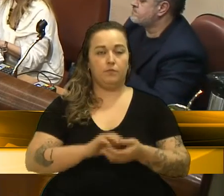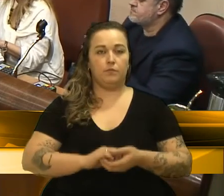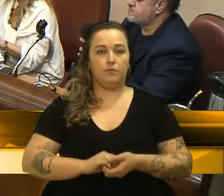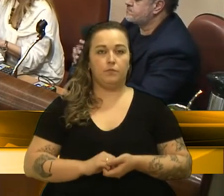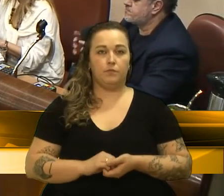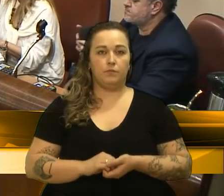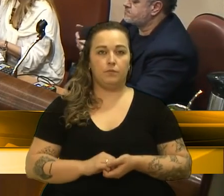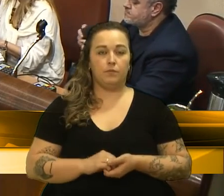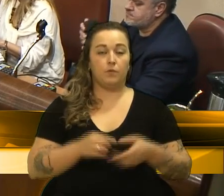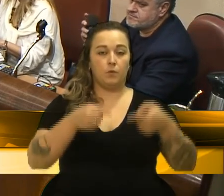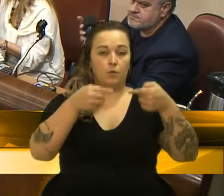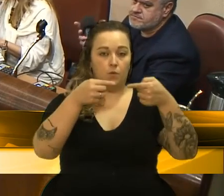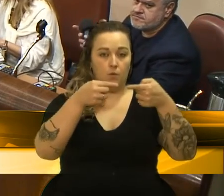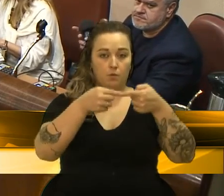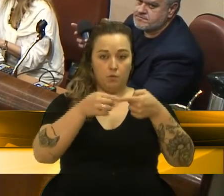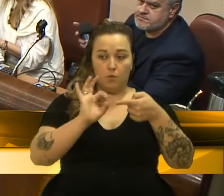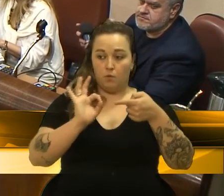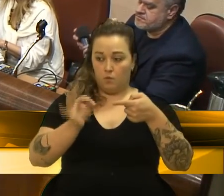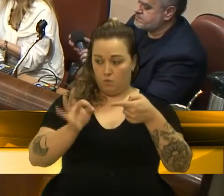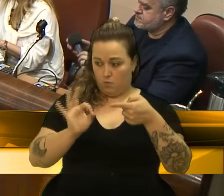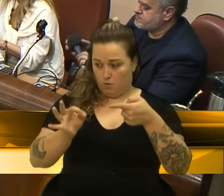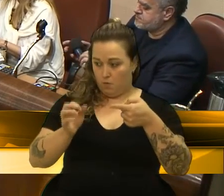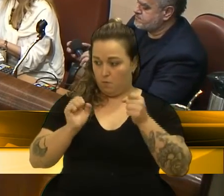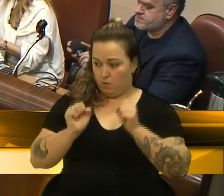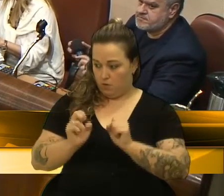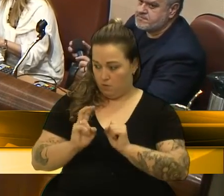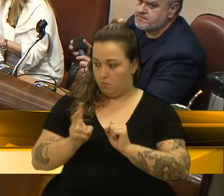De acordo, procurador, podemos dar seguimento?